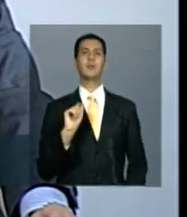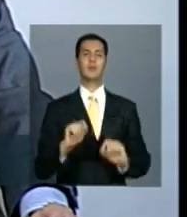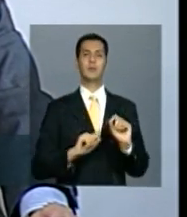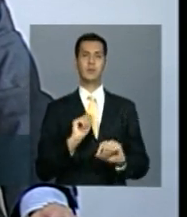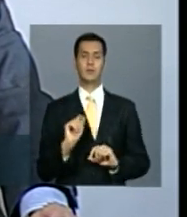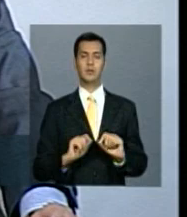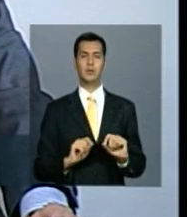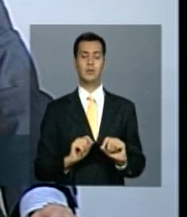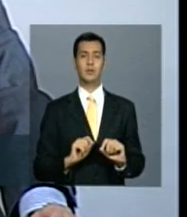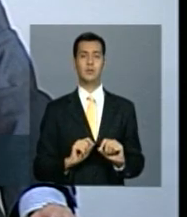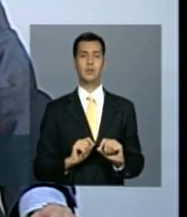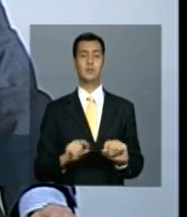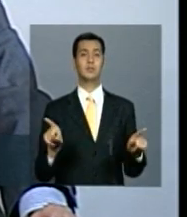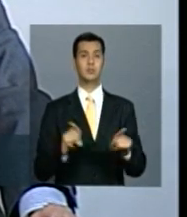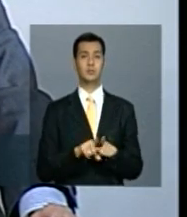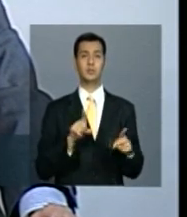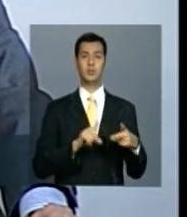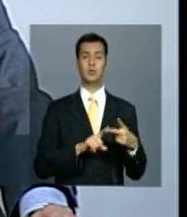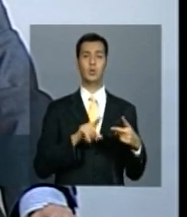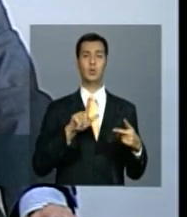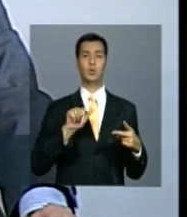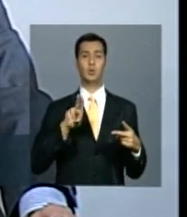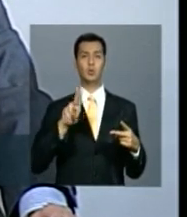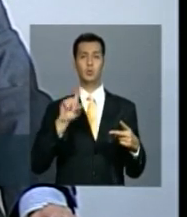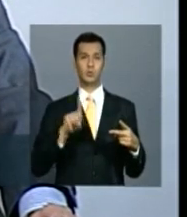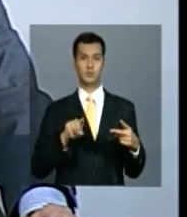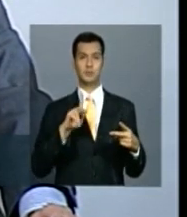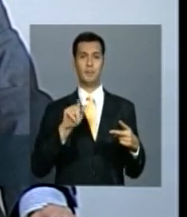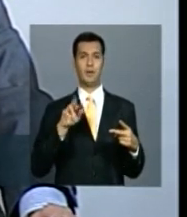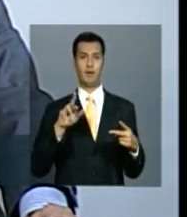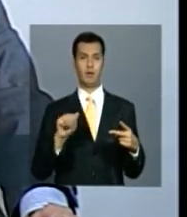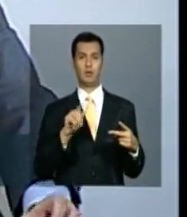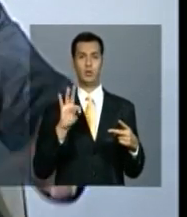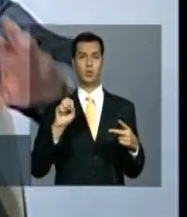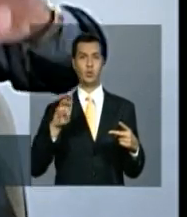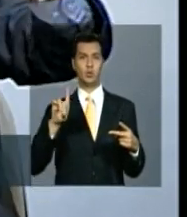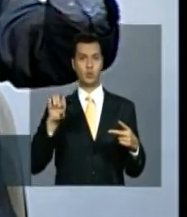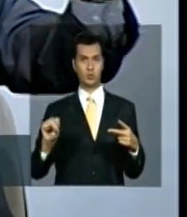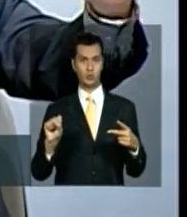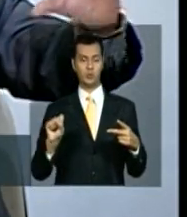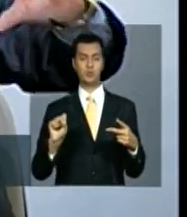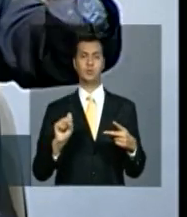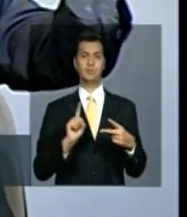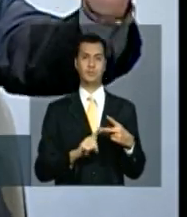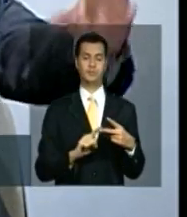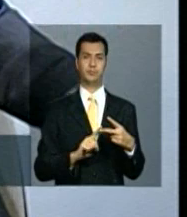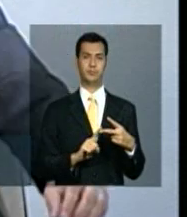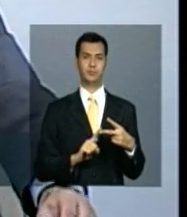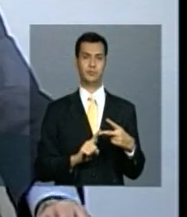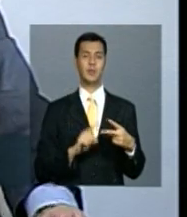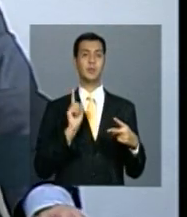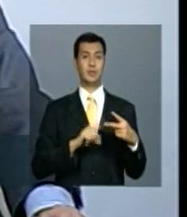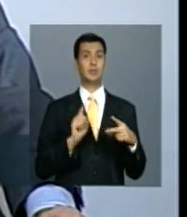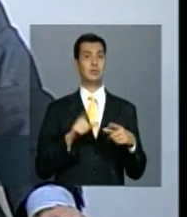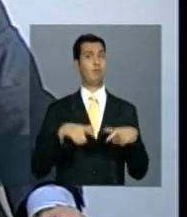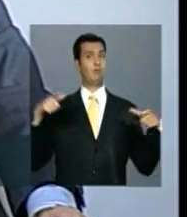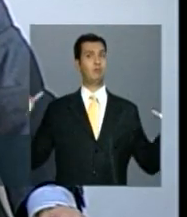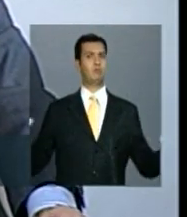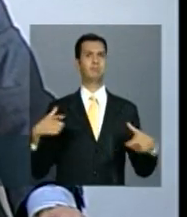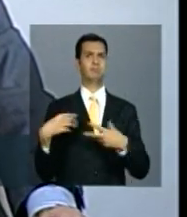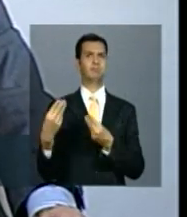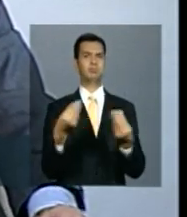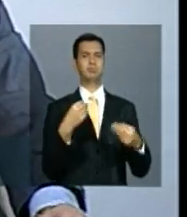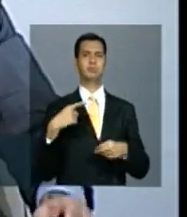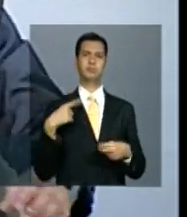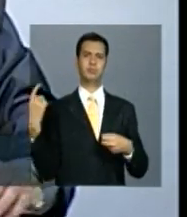e também o Luz Para Todos né dentro desse programa Mais Mais amplo que é o Luz Para Todos